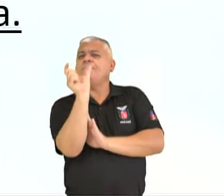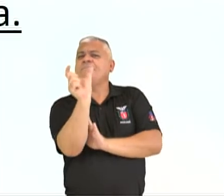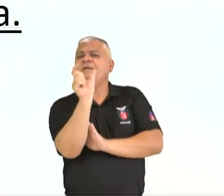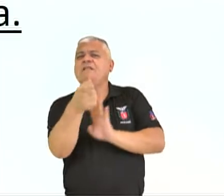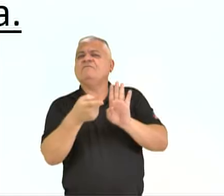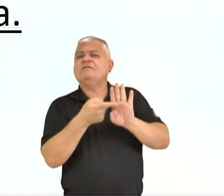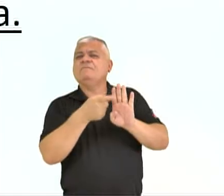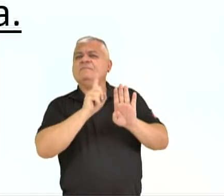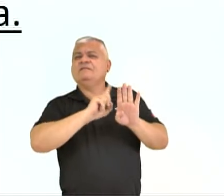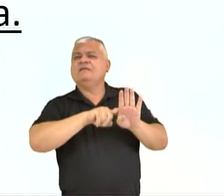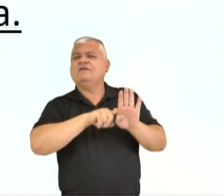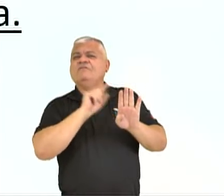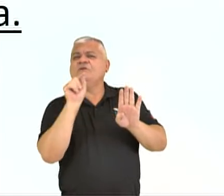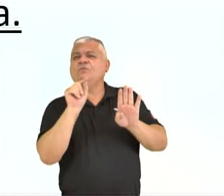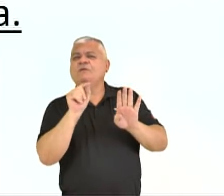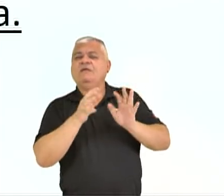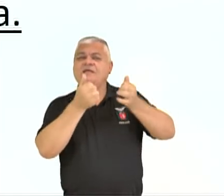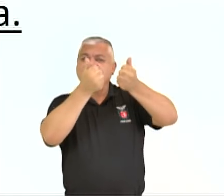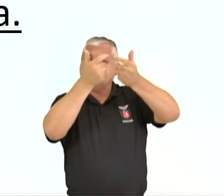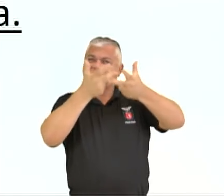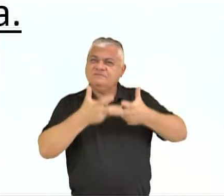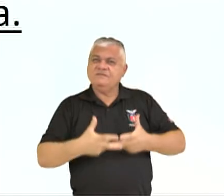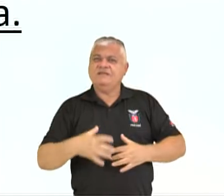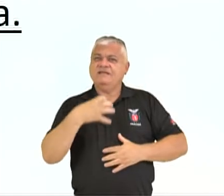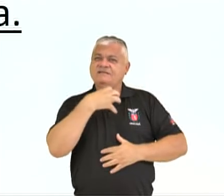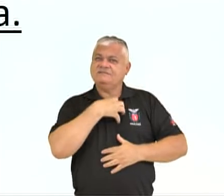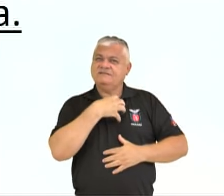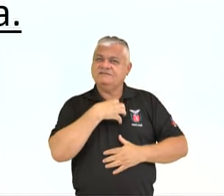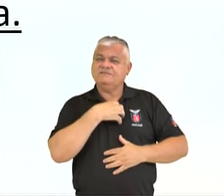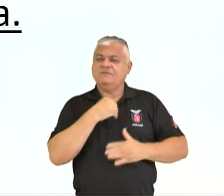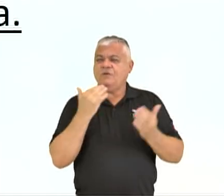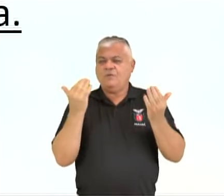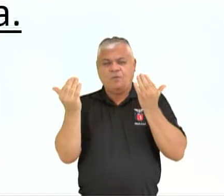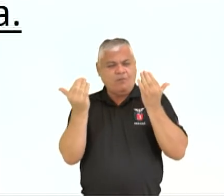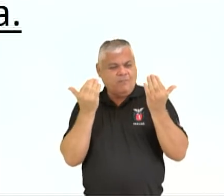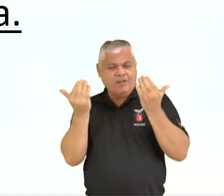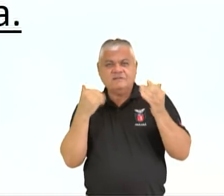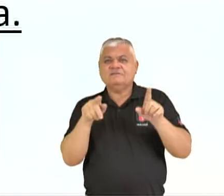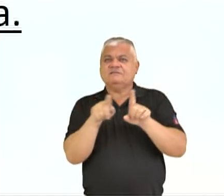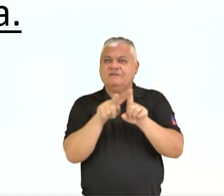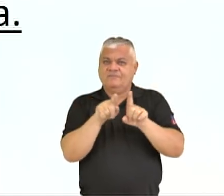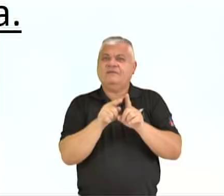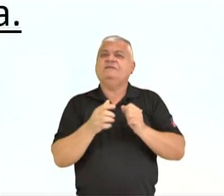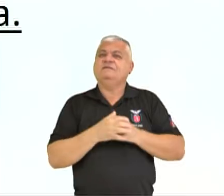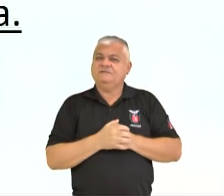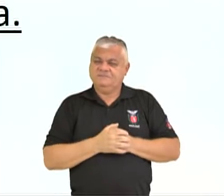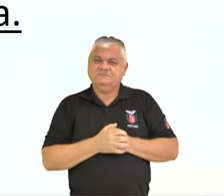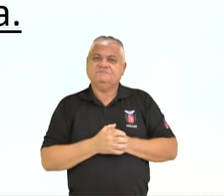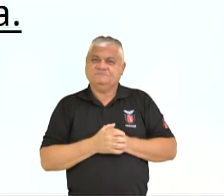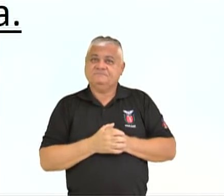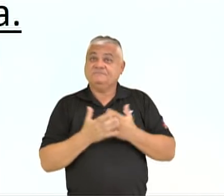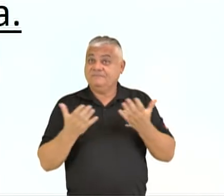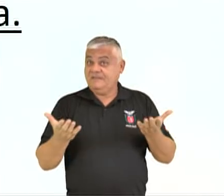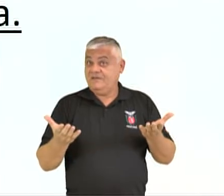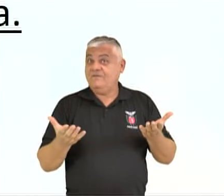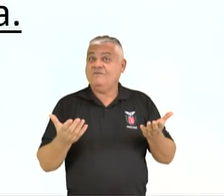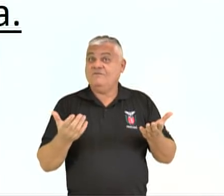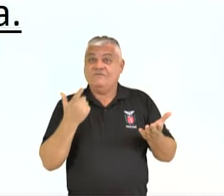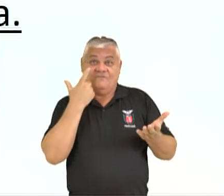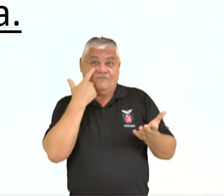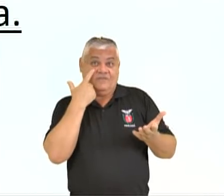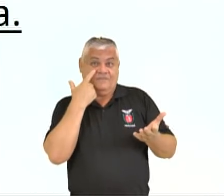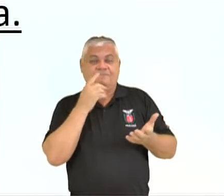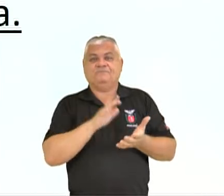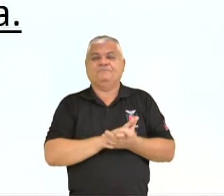explicar as coisas os sentimentos por meio de comparações indiretas pouco comuns aí nós